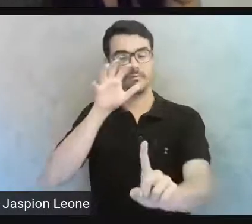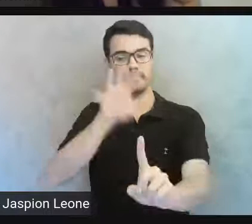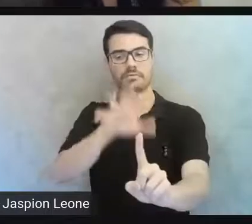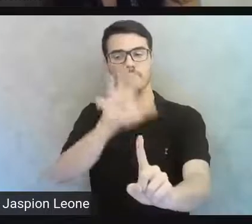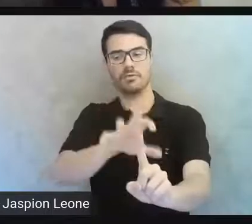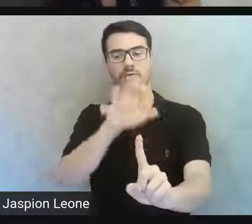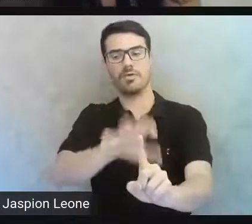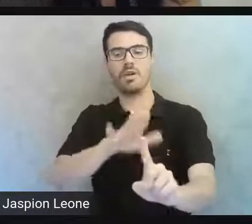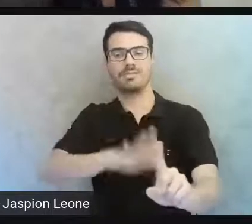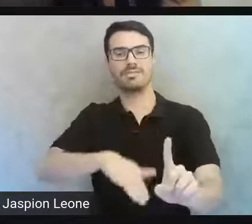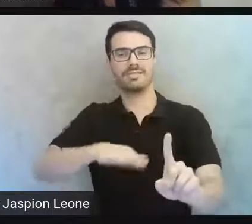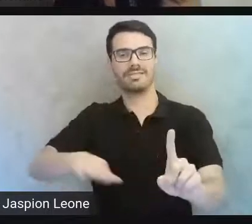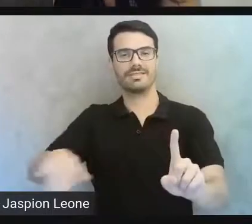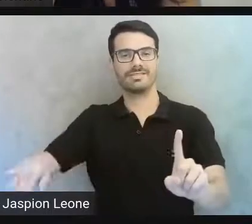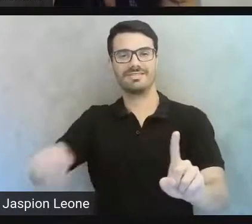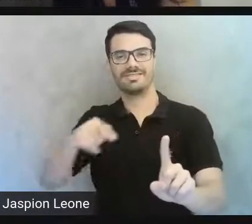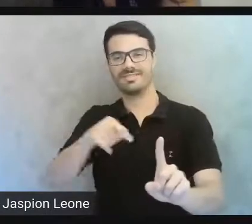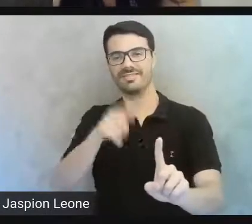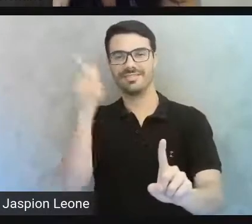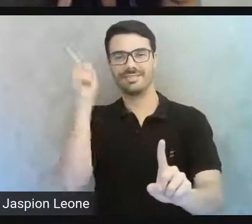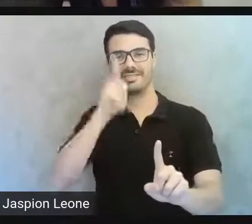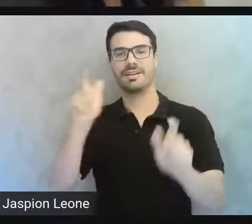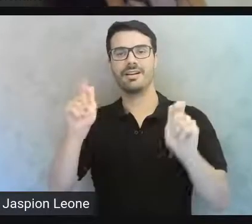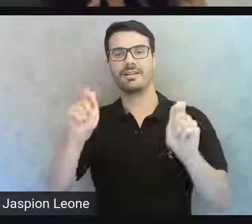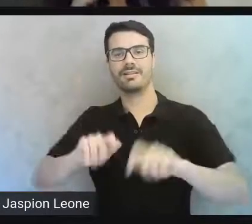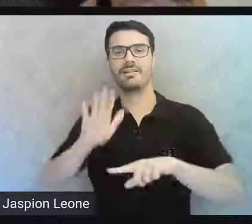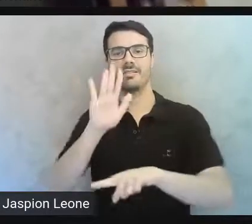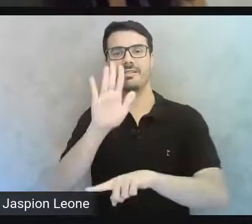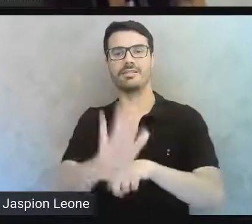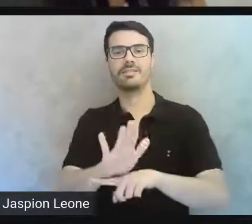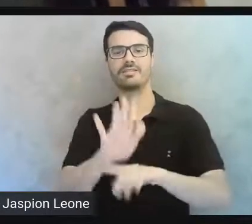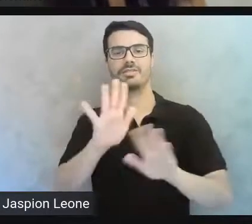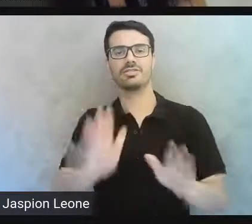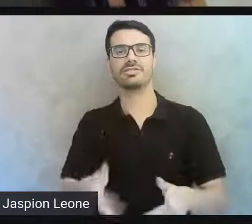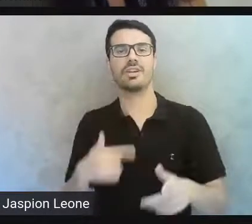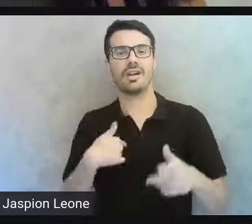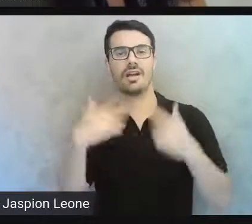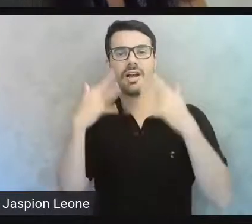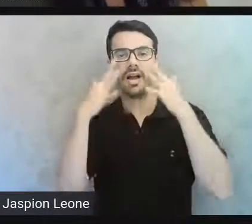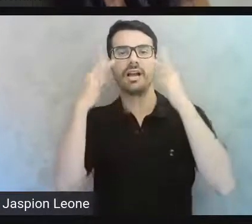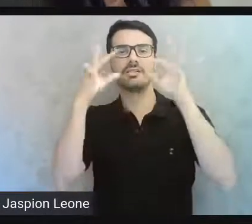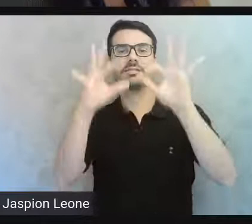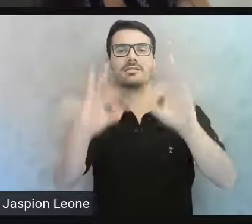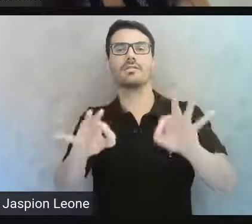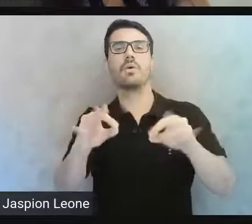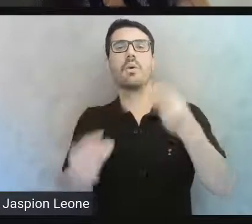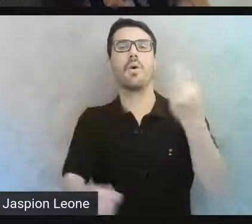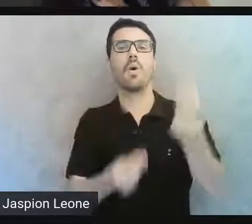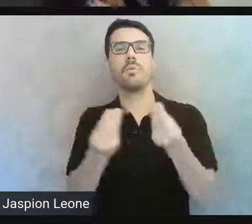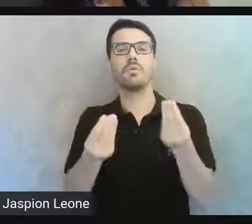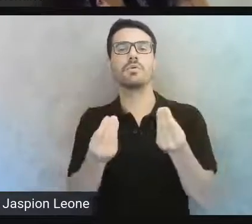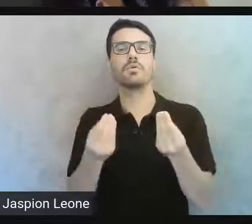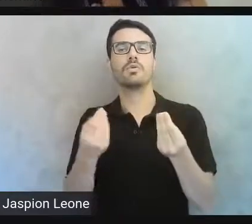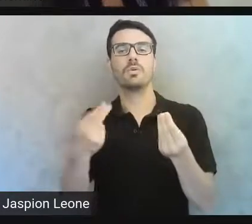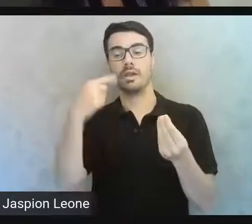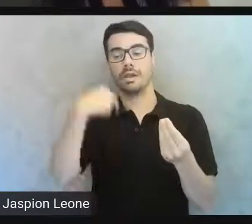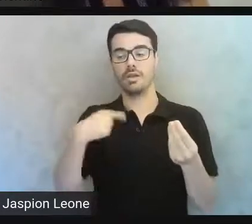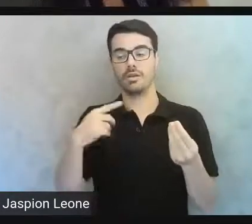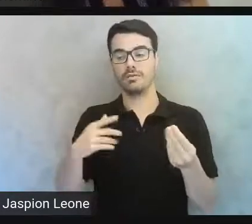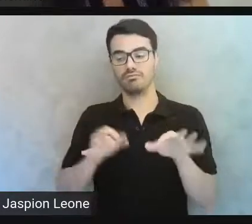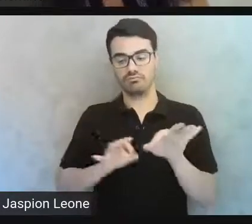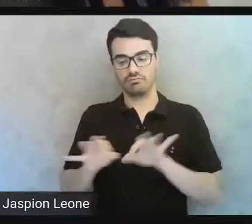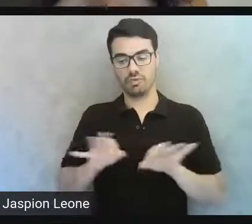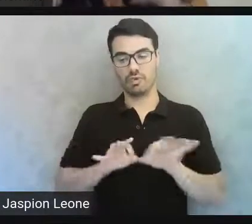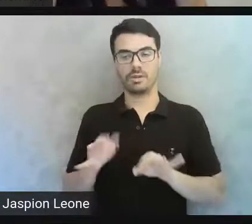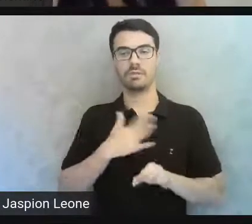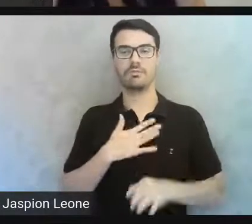um legado para os filhos, acho que já é um bom passo, né? De começar a estar atento a como a gente está relacionando, né? Então, Paulo, indo agora assim para uma